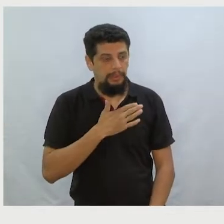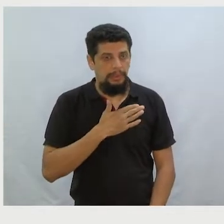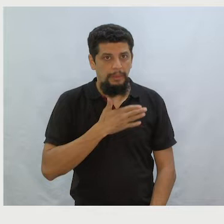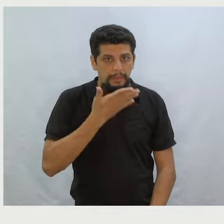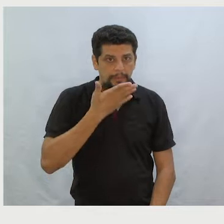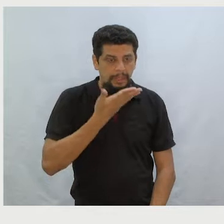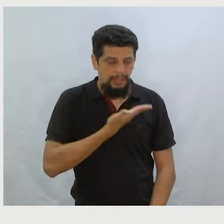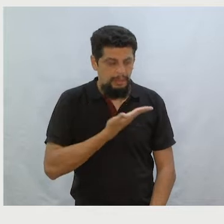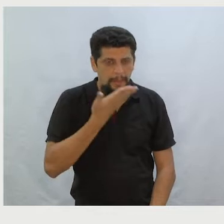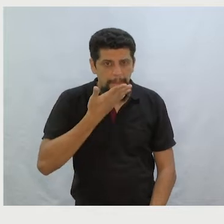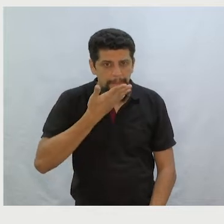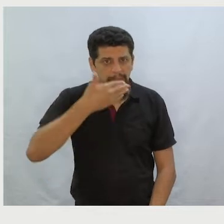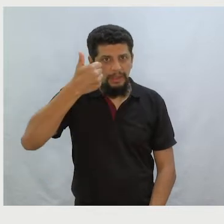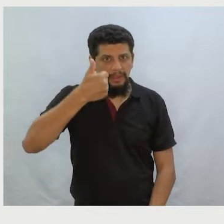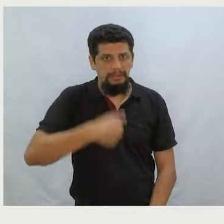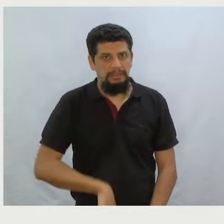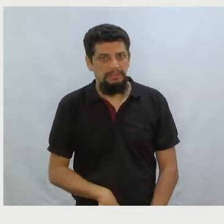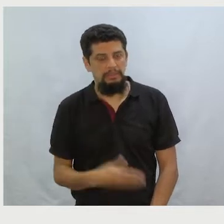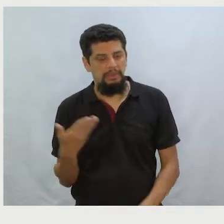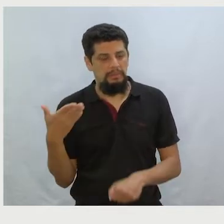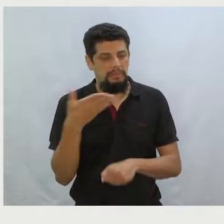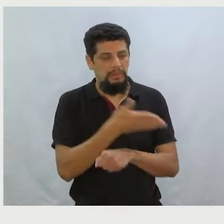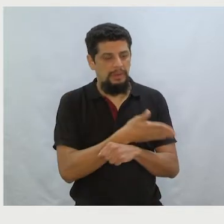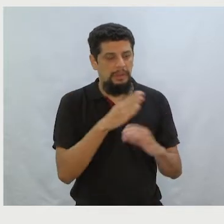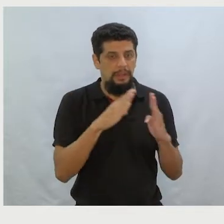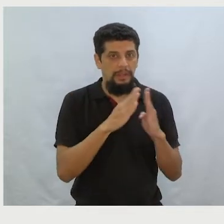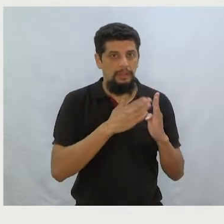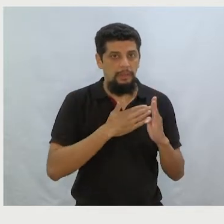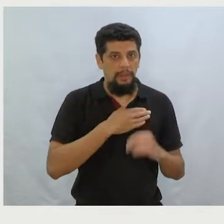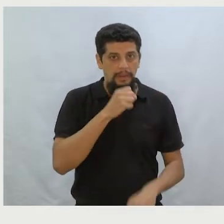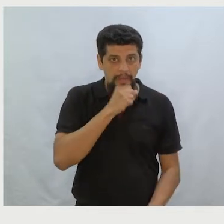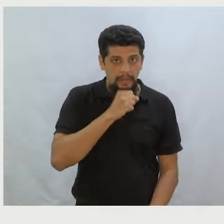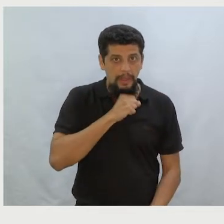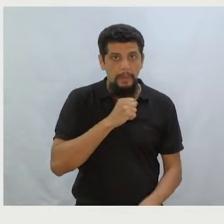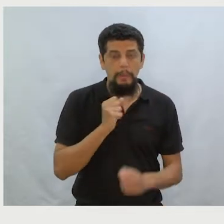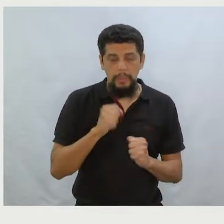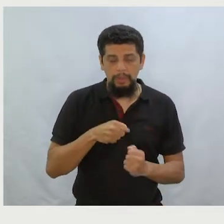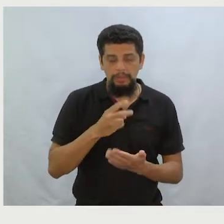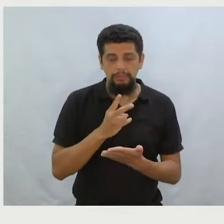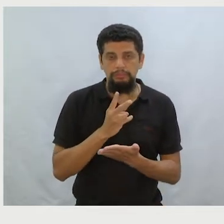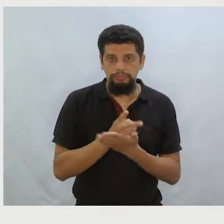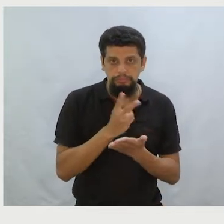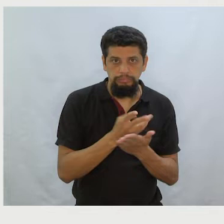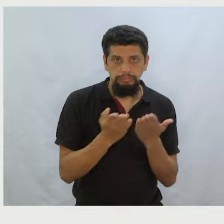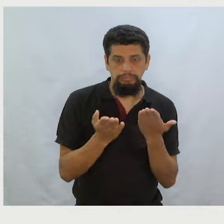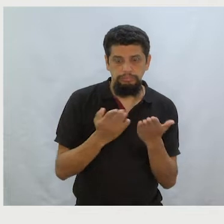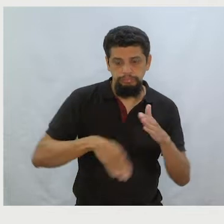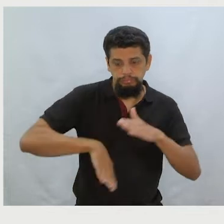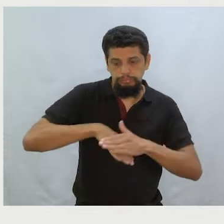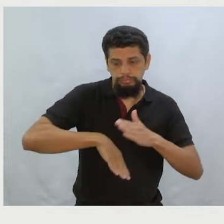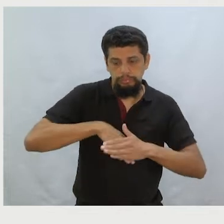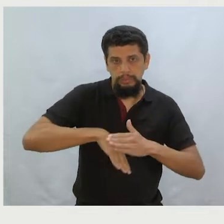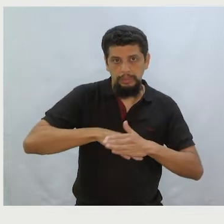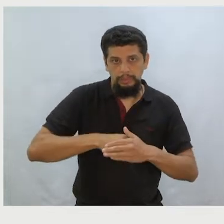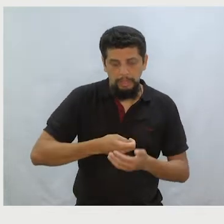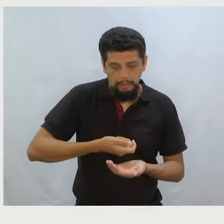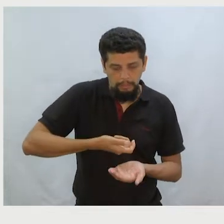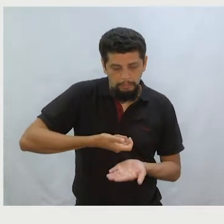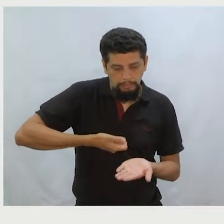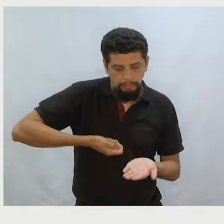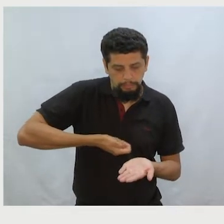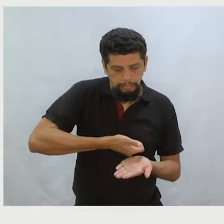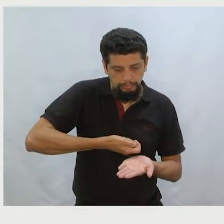os meus melhores amigos da turma vão para a casa do meu avô e a gente pode continuar jogando só que futebol de